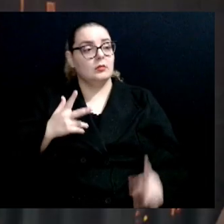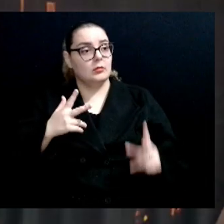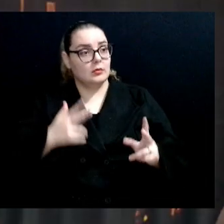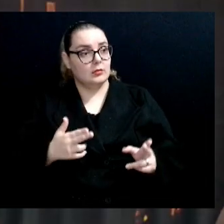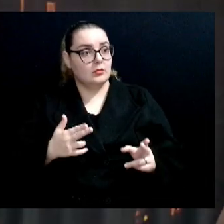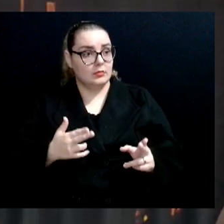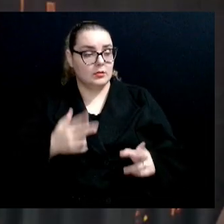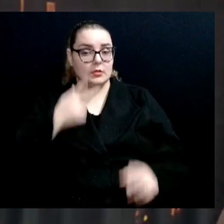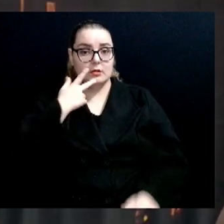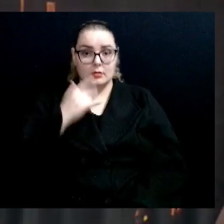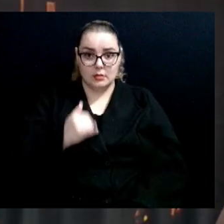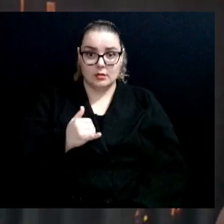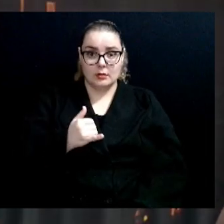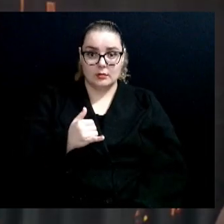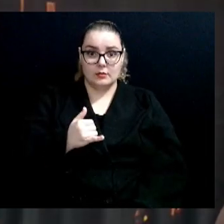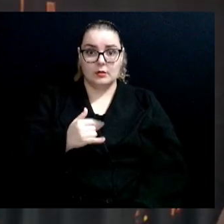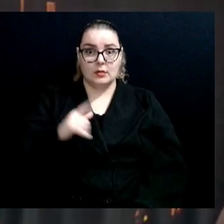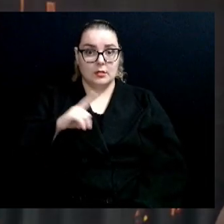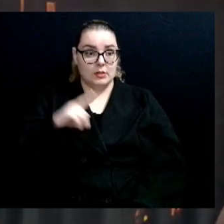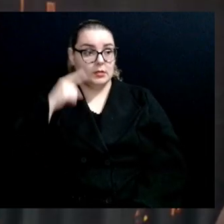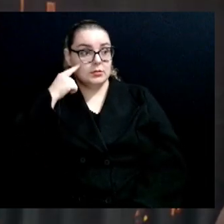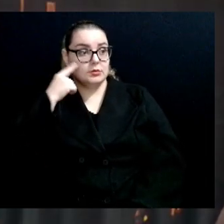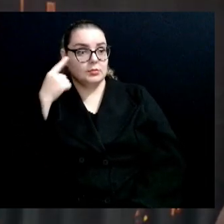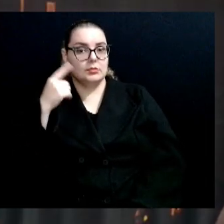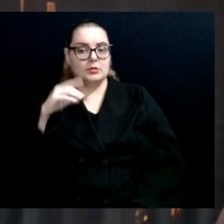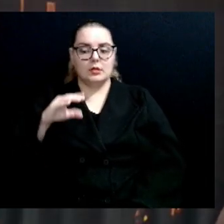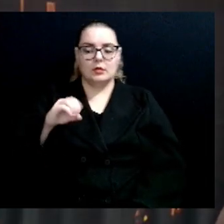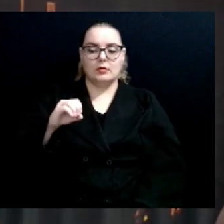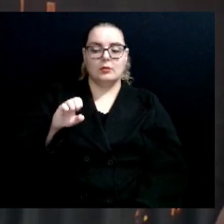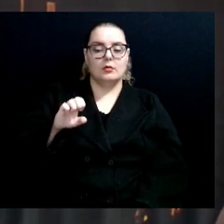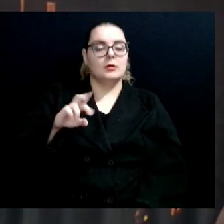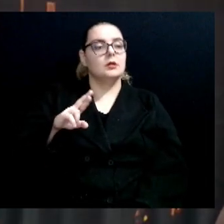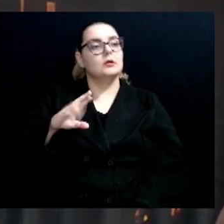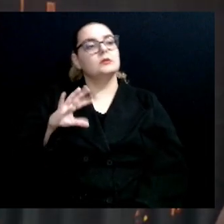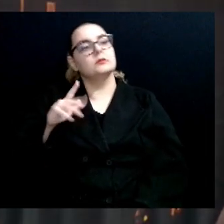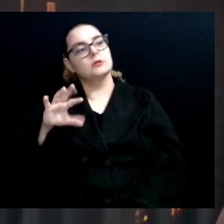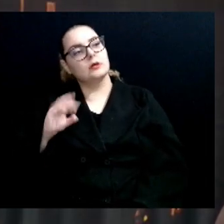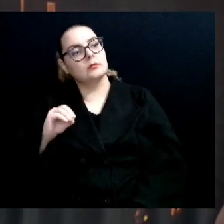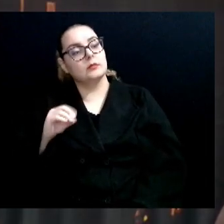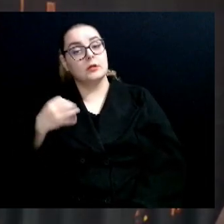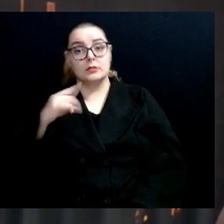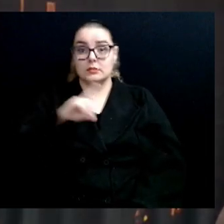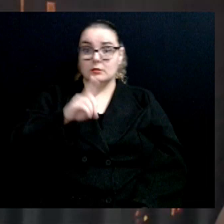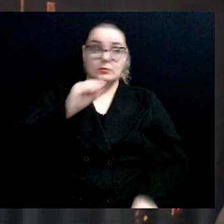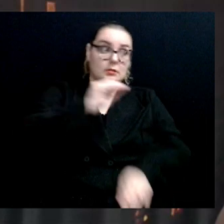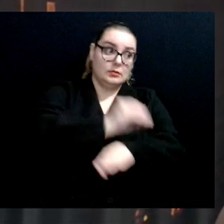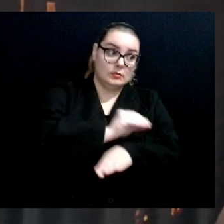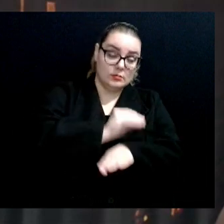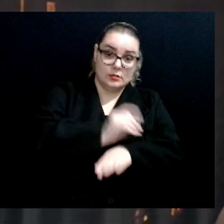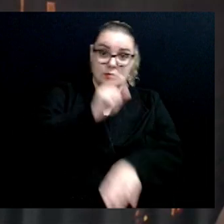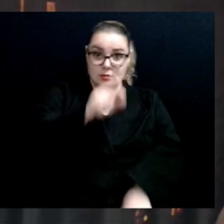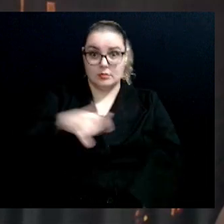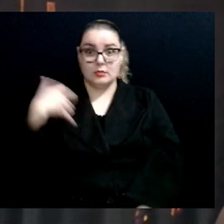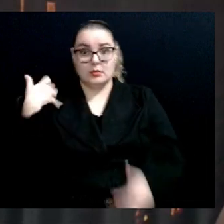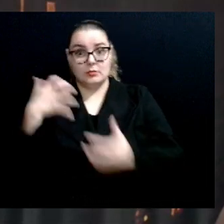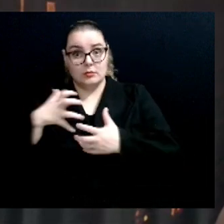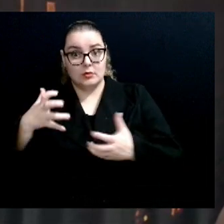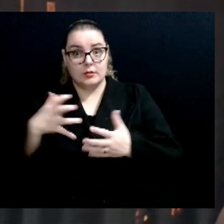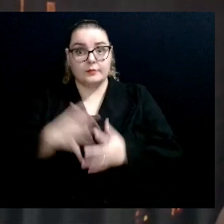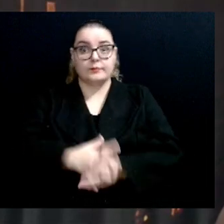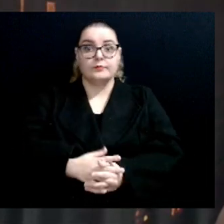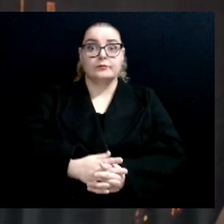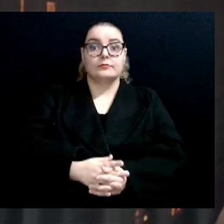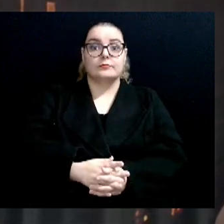muito presente a ideia da coerção. Né? Então, assim, se eu não cuidar desse idoso, dessa pessoa idosa, eu vou